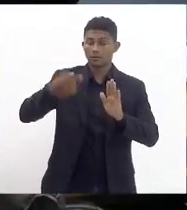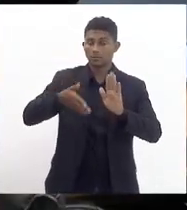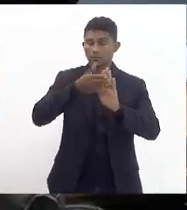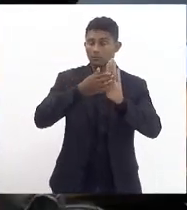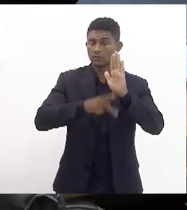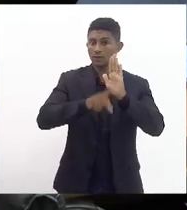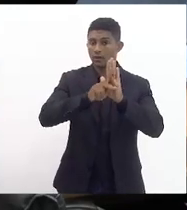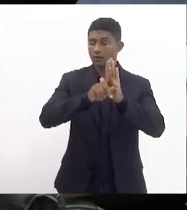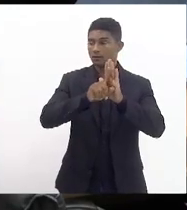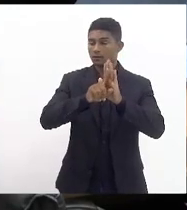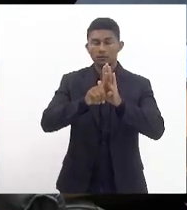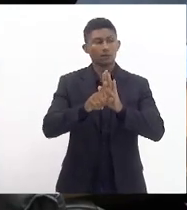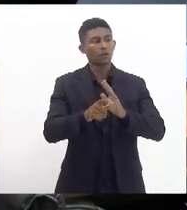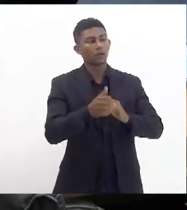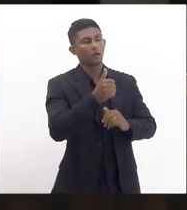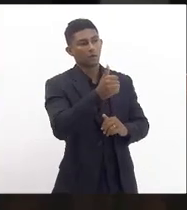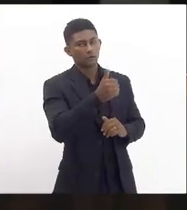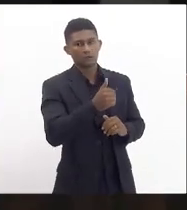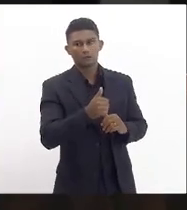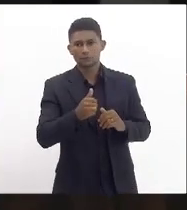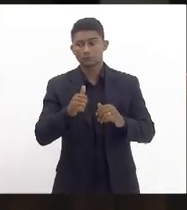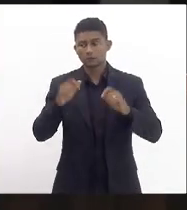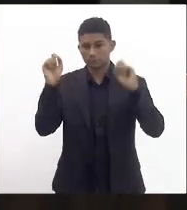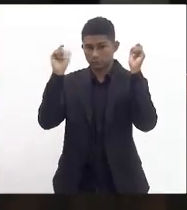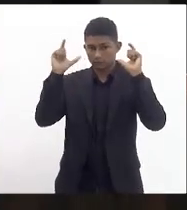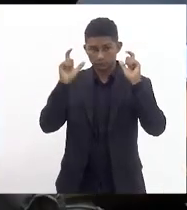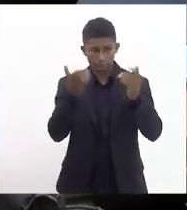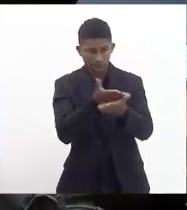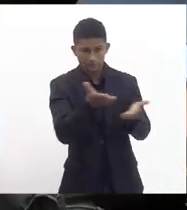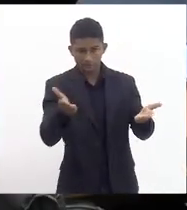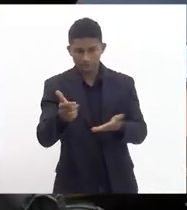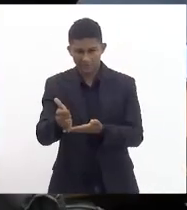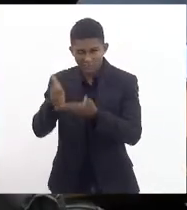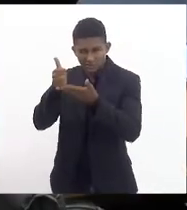bem, tudo bem. Atenção aí, assessoria.